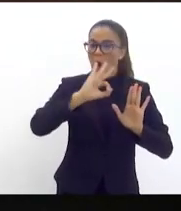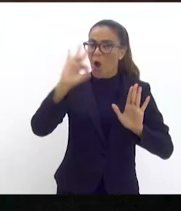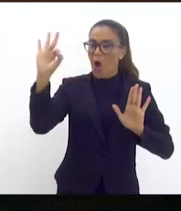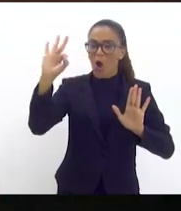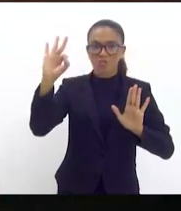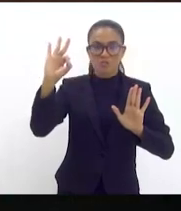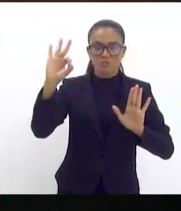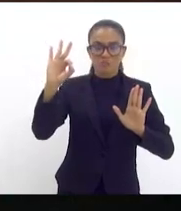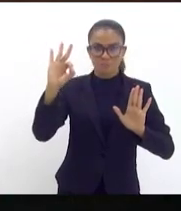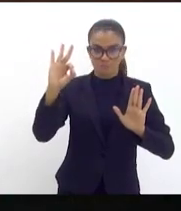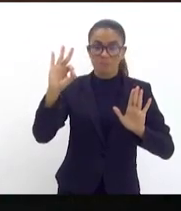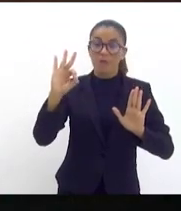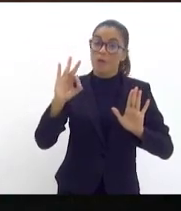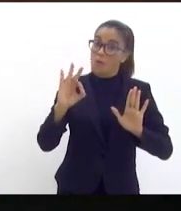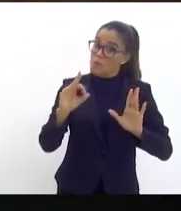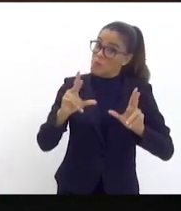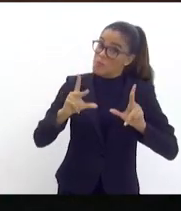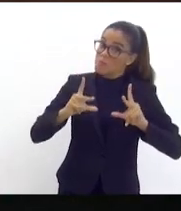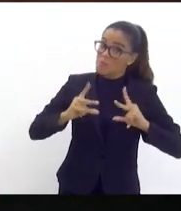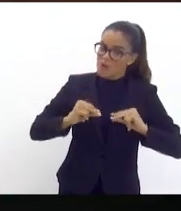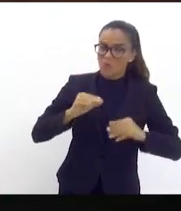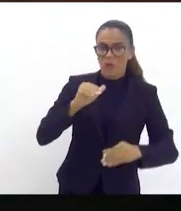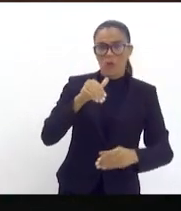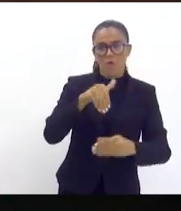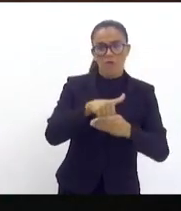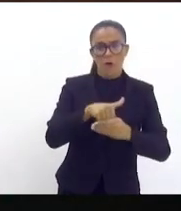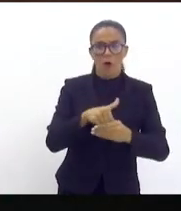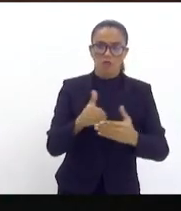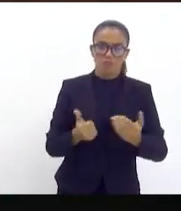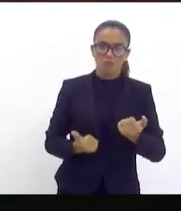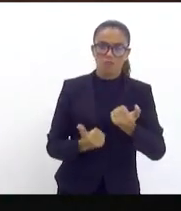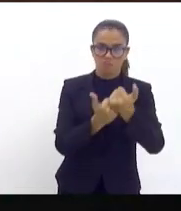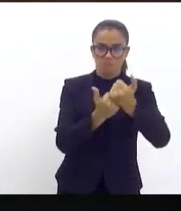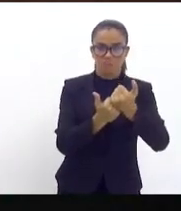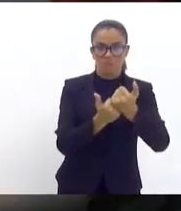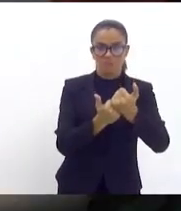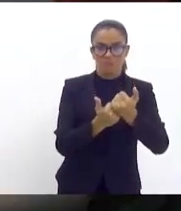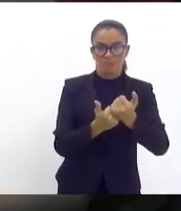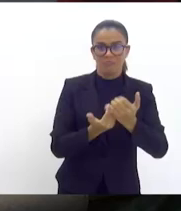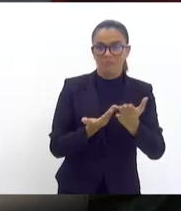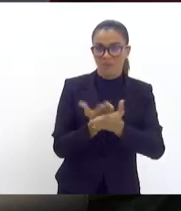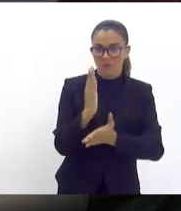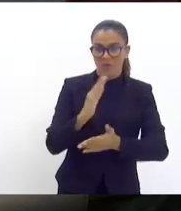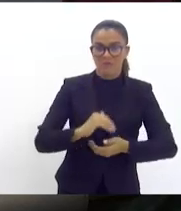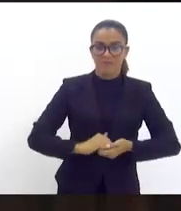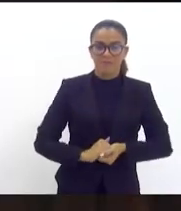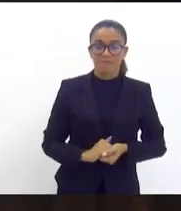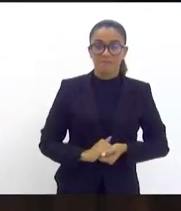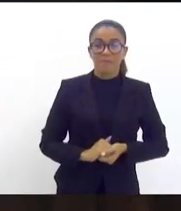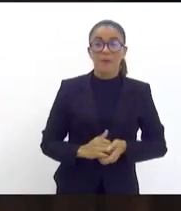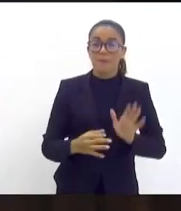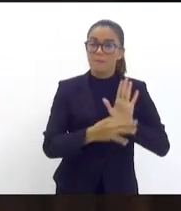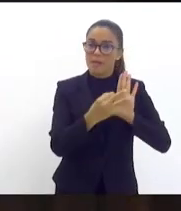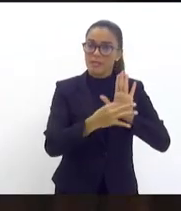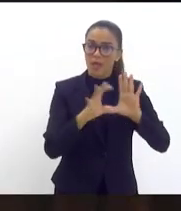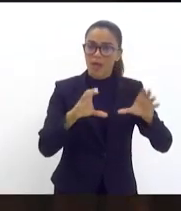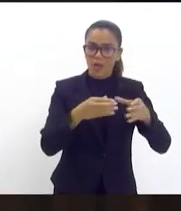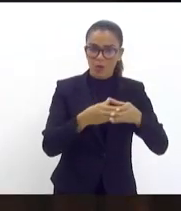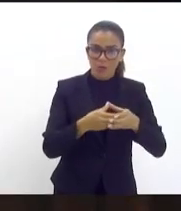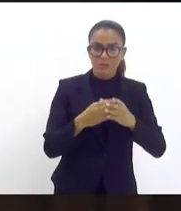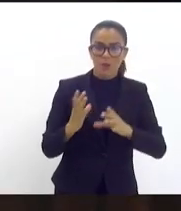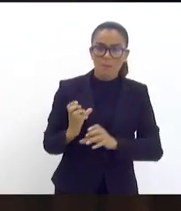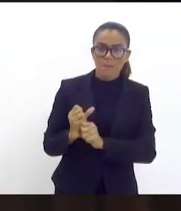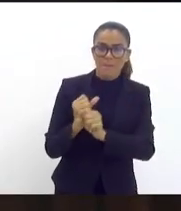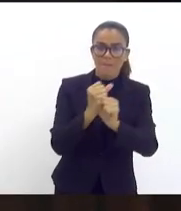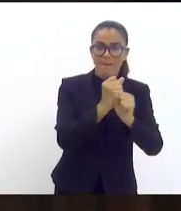intenções. Então, no mérito, eu voto favorável. Muito obrigado, deputado. para emitir parecer pela Comissão de